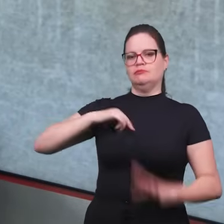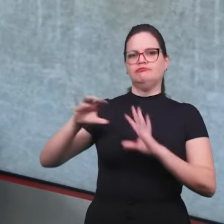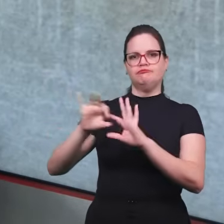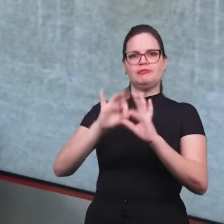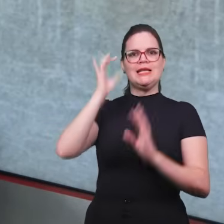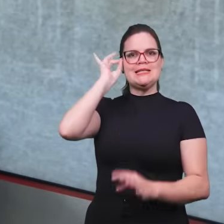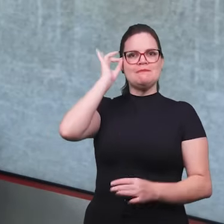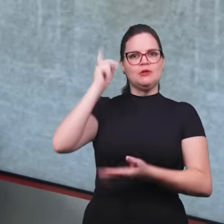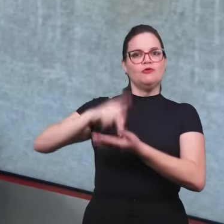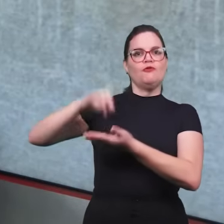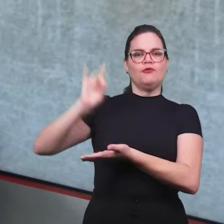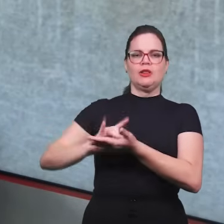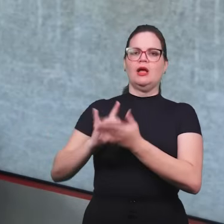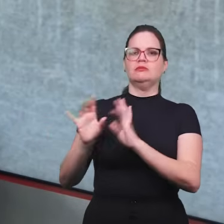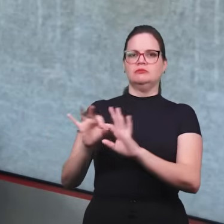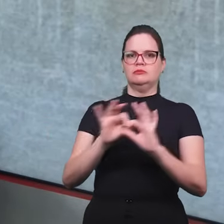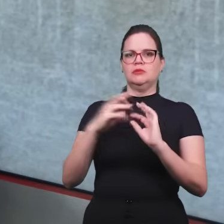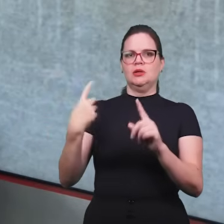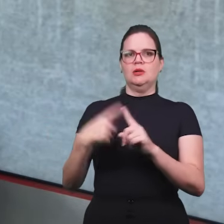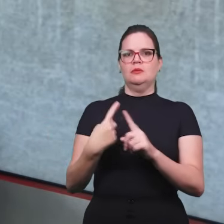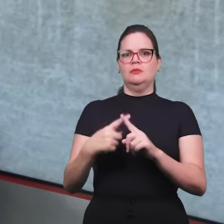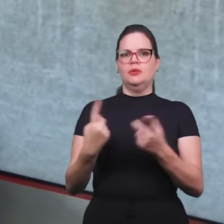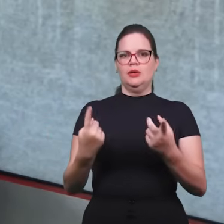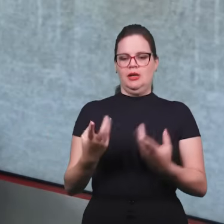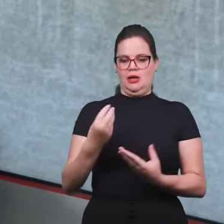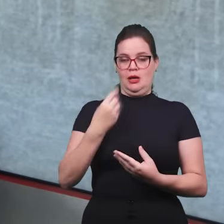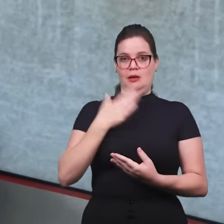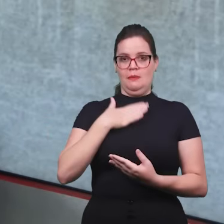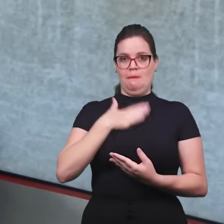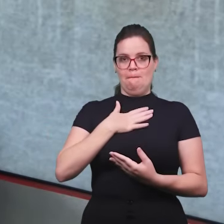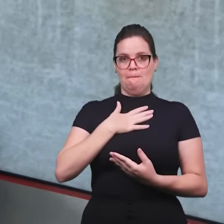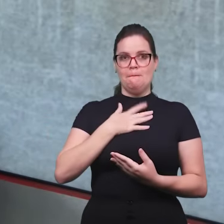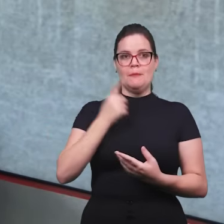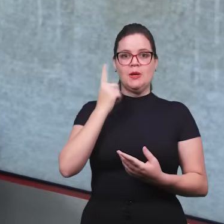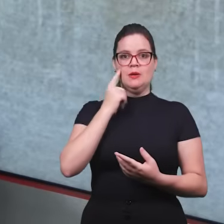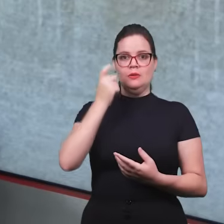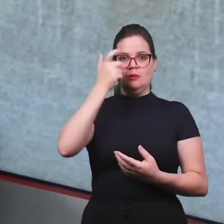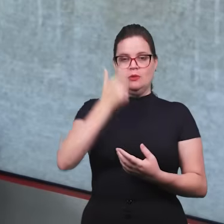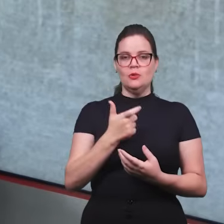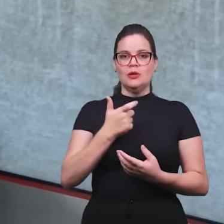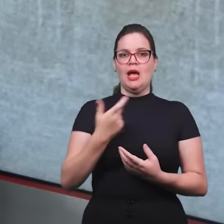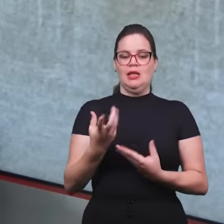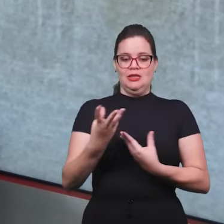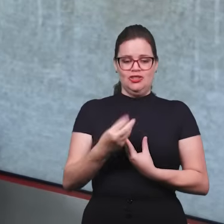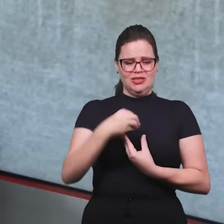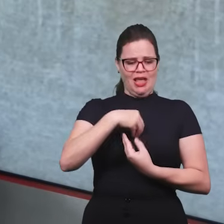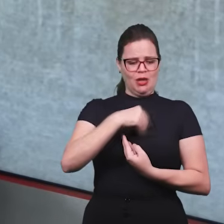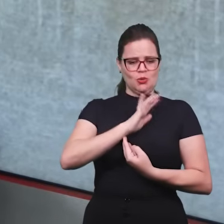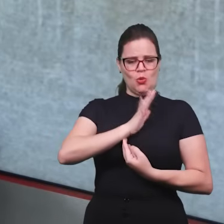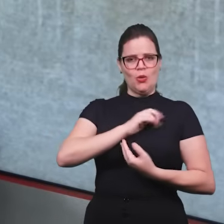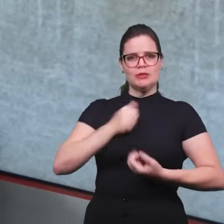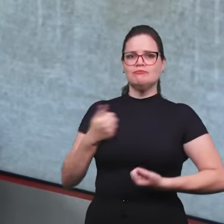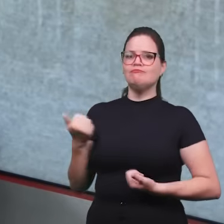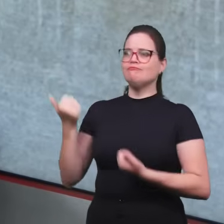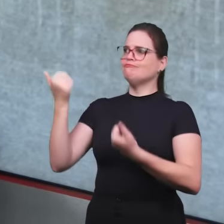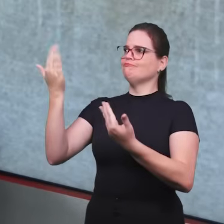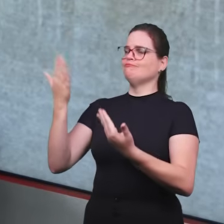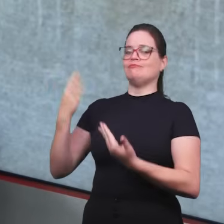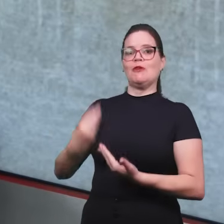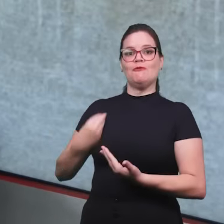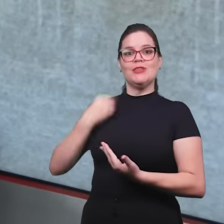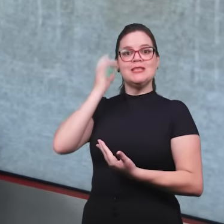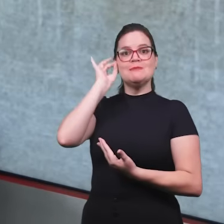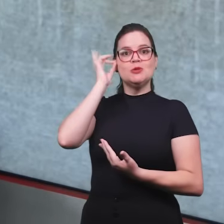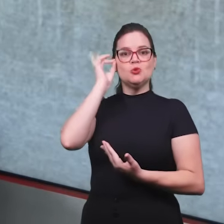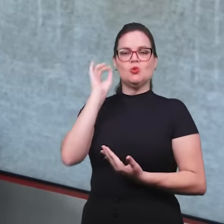da adoração das formas exteriores para uma adoração essencialmente espiritual. Então, em João